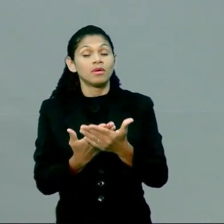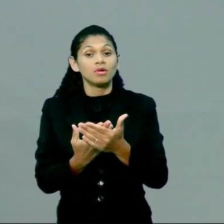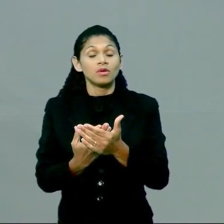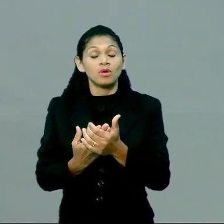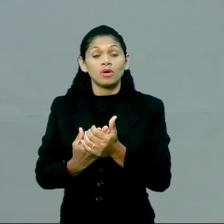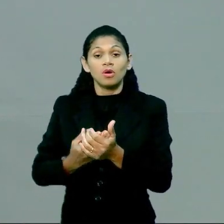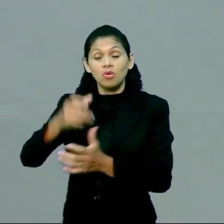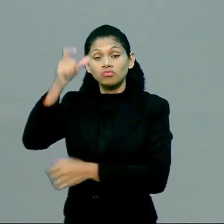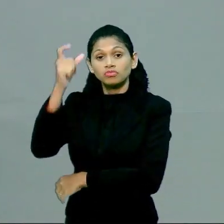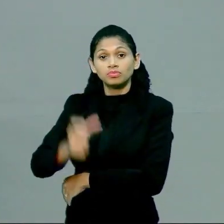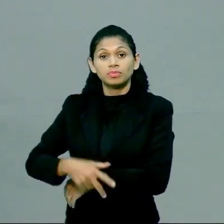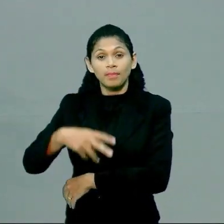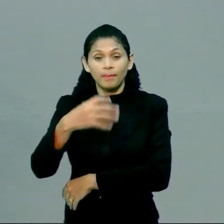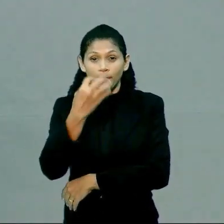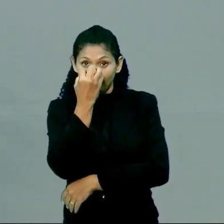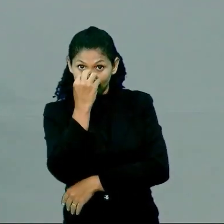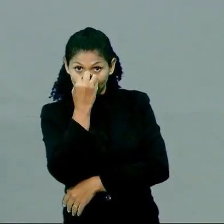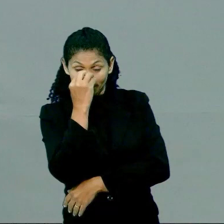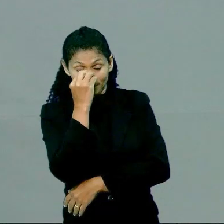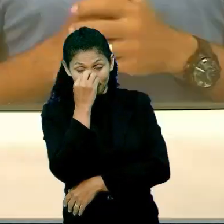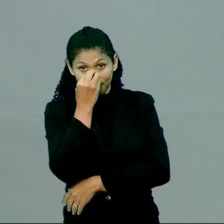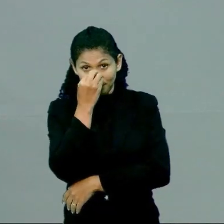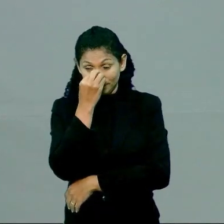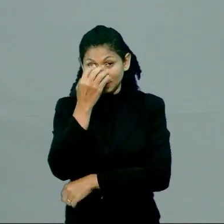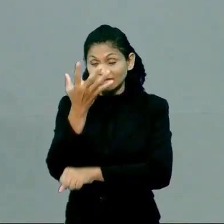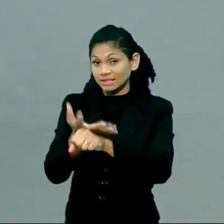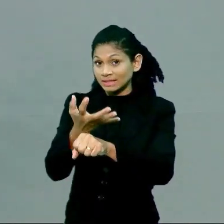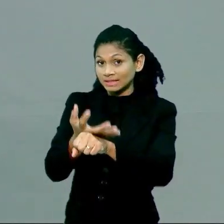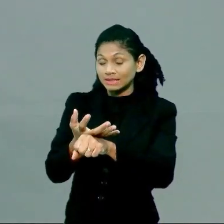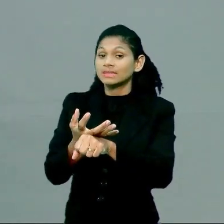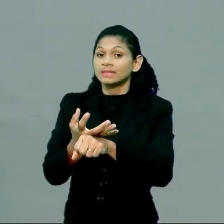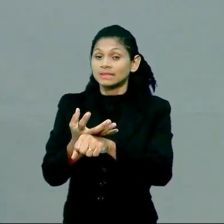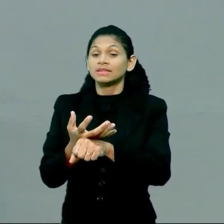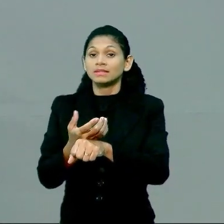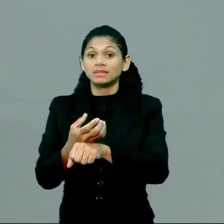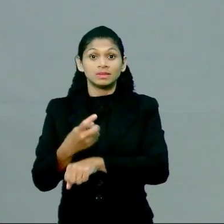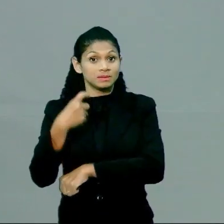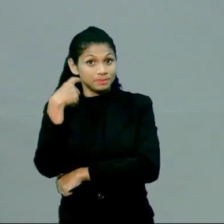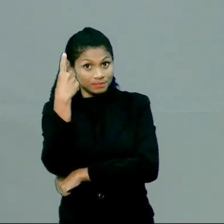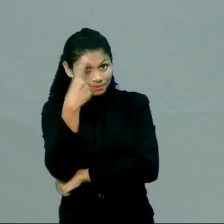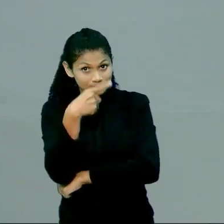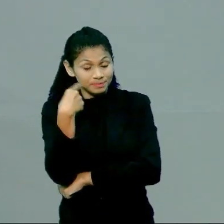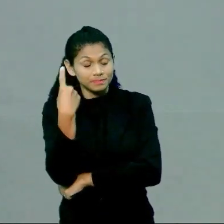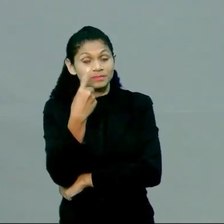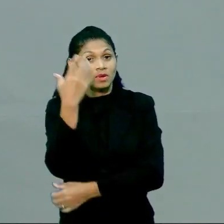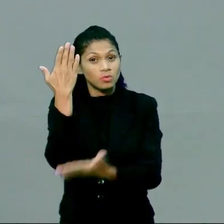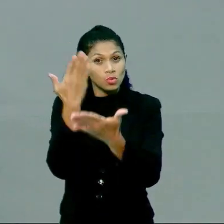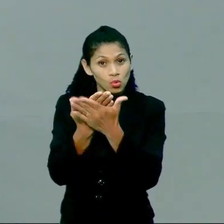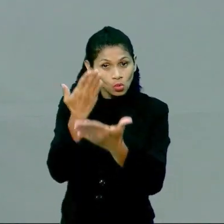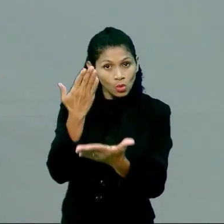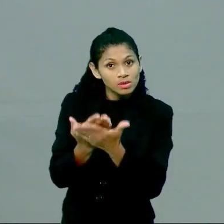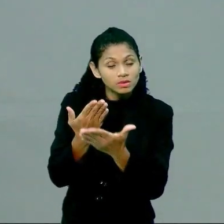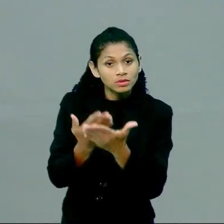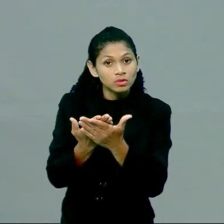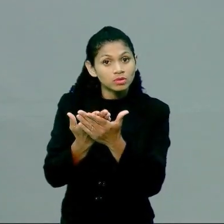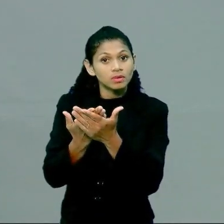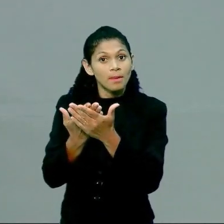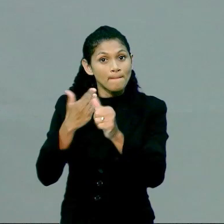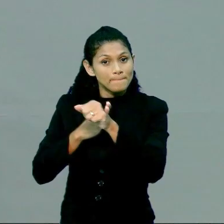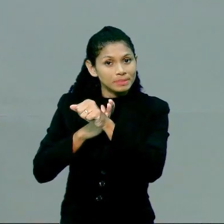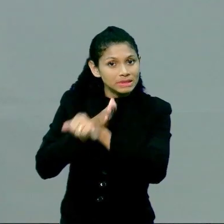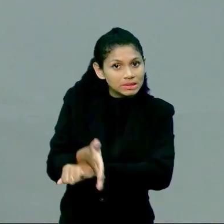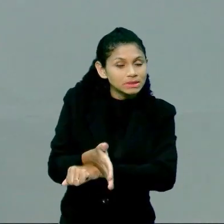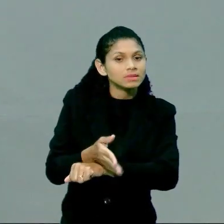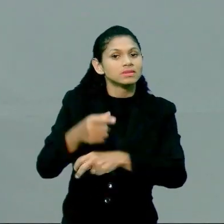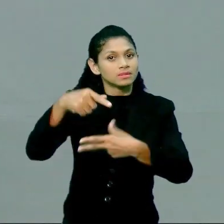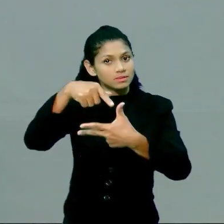sou o professor Daniel, professor de língua espanhola. Vamos estudar, né, galerinha? Vamos passar no Enem.